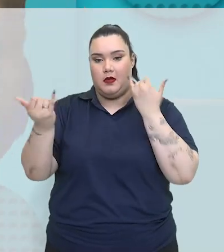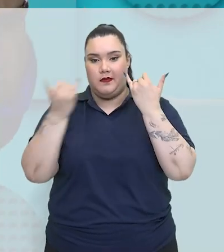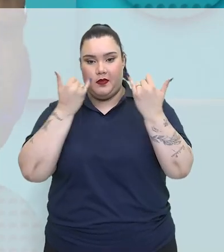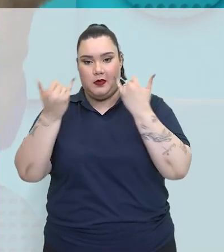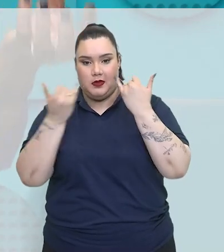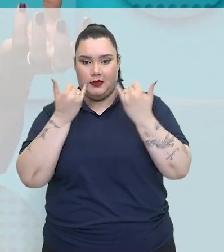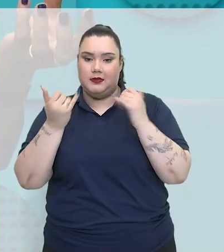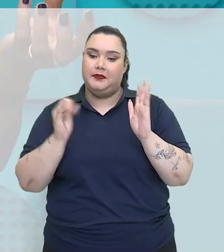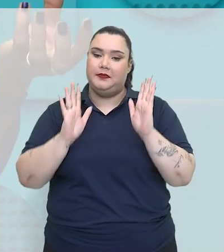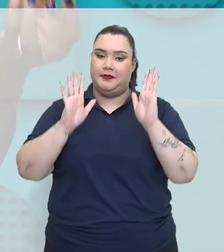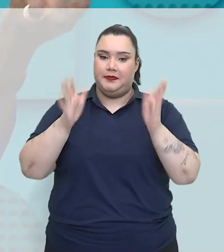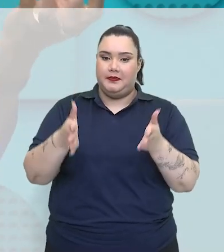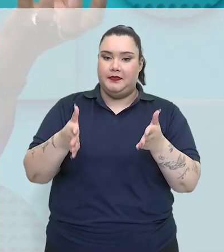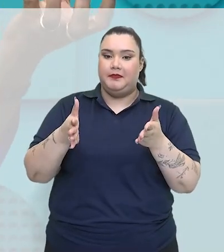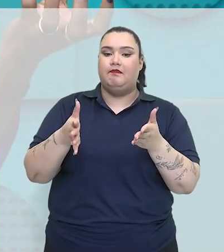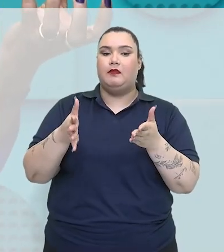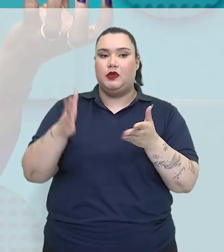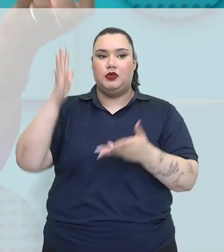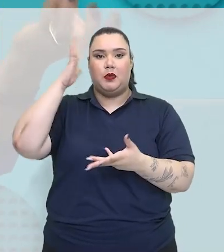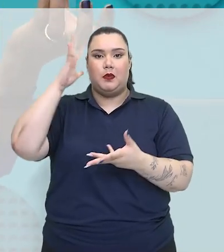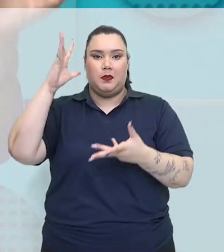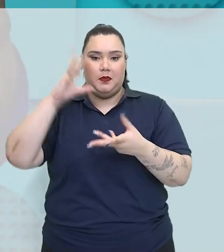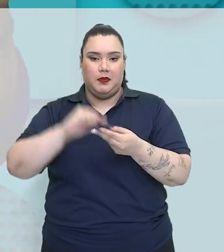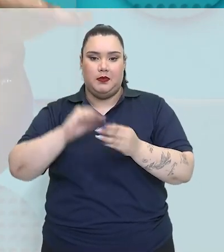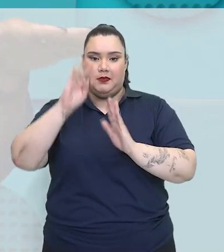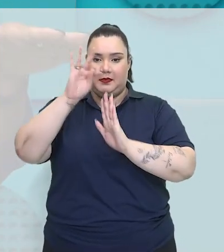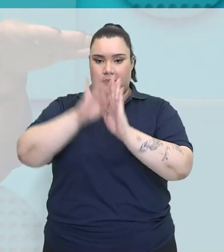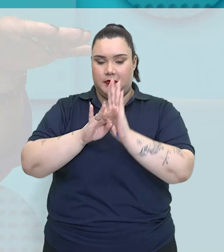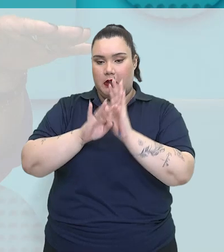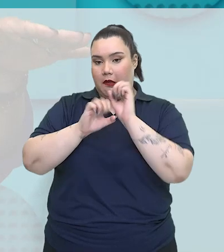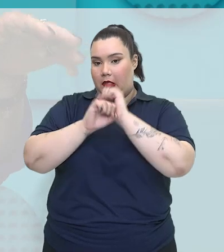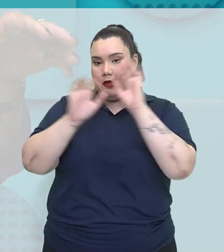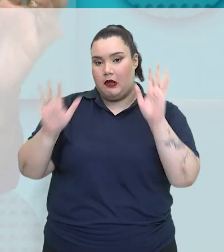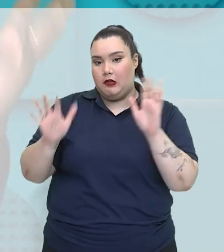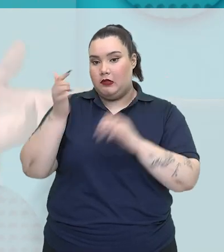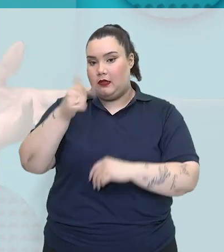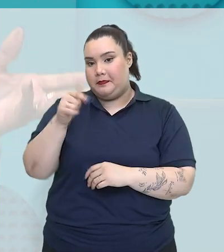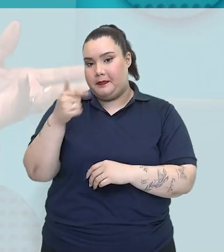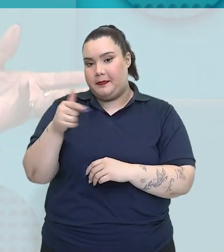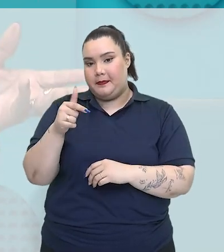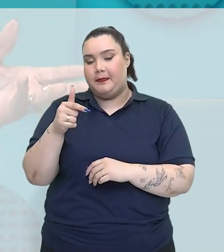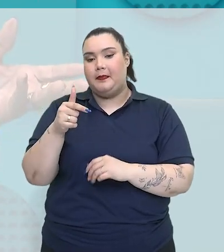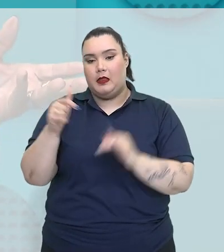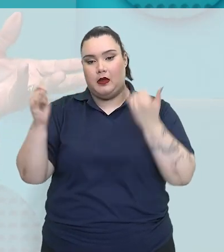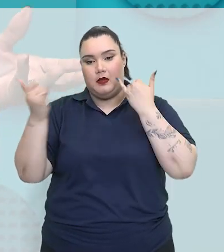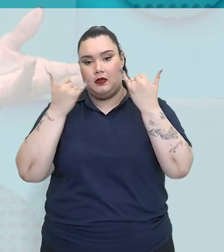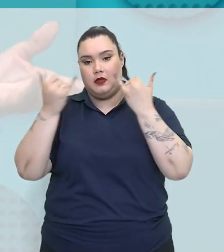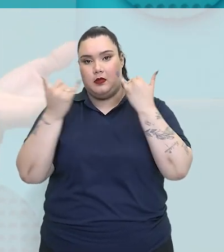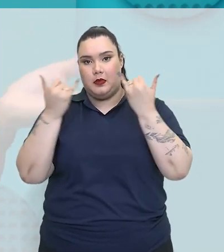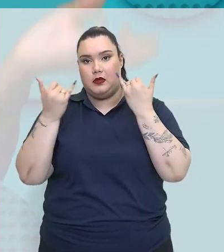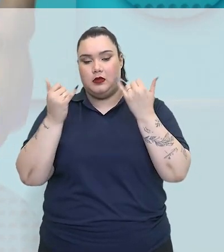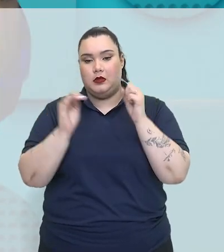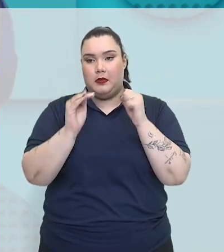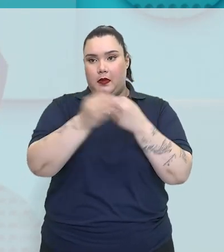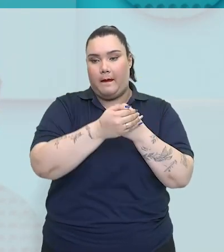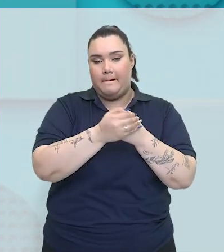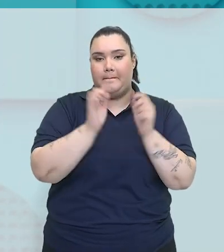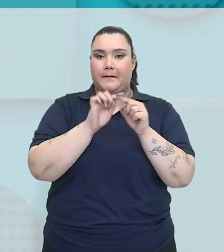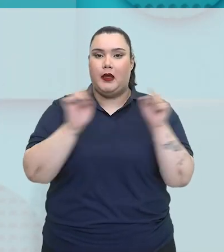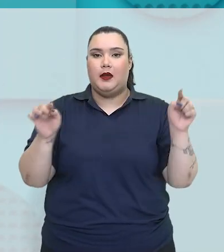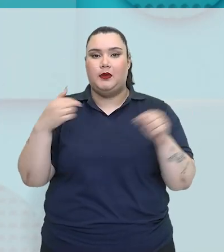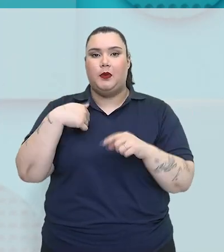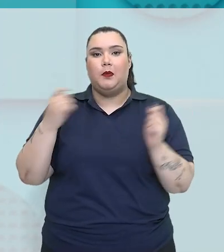informação que que eu deduzi do texto. Não está claramente lá nas informações implícitas, mas